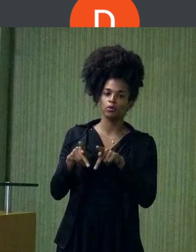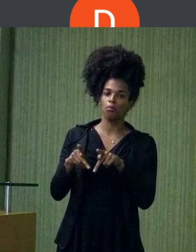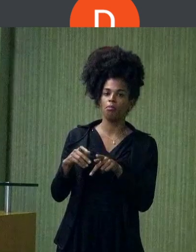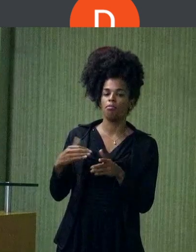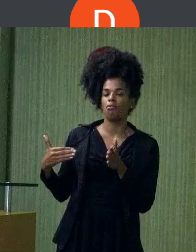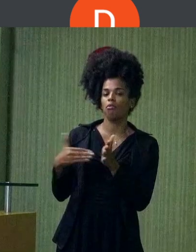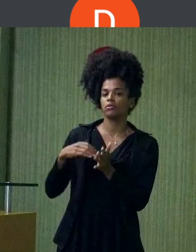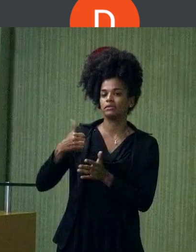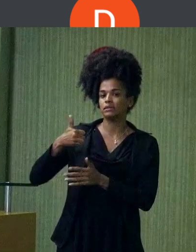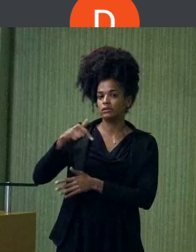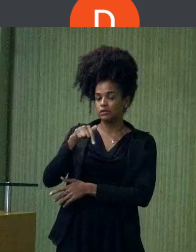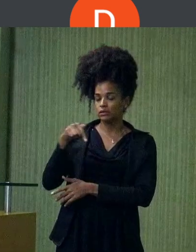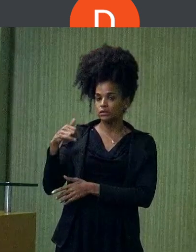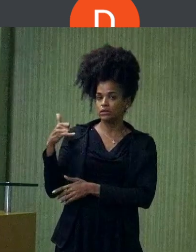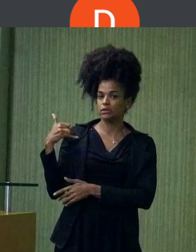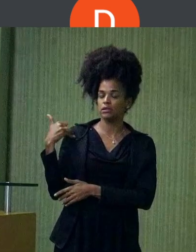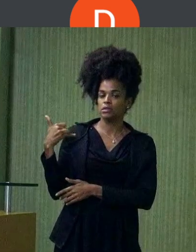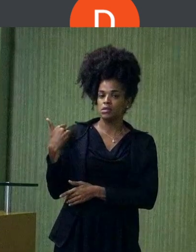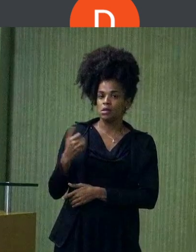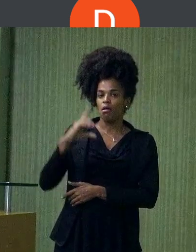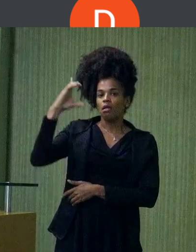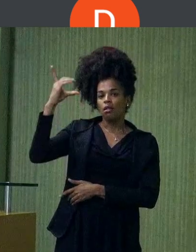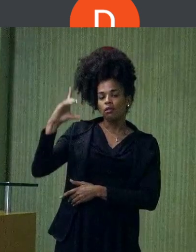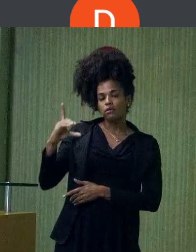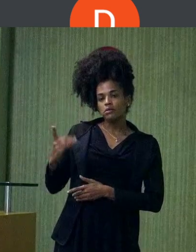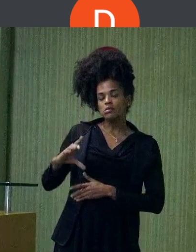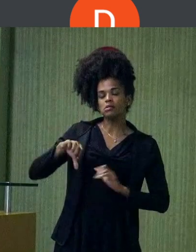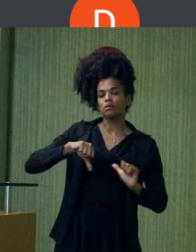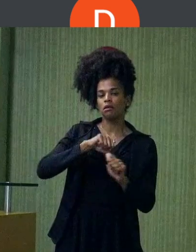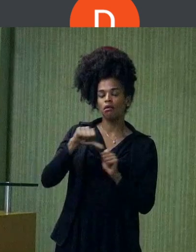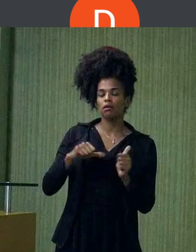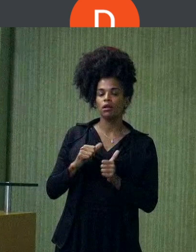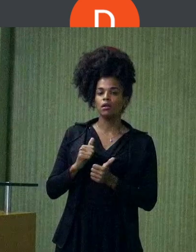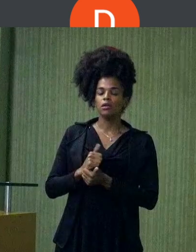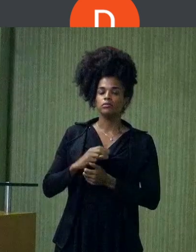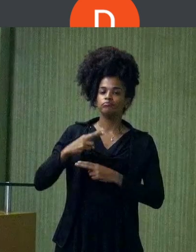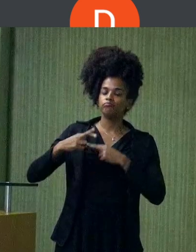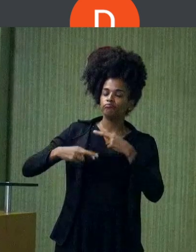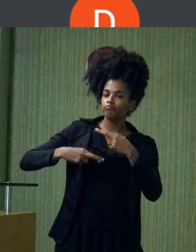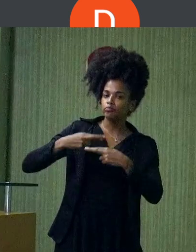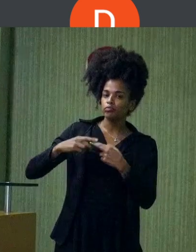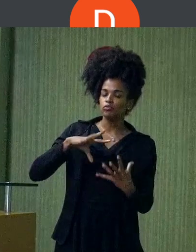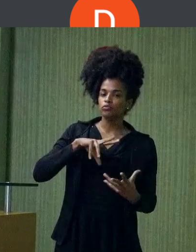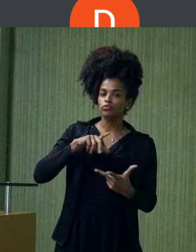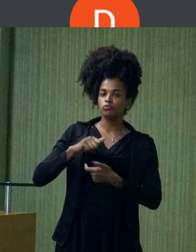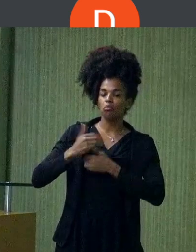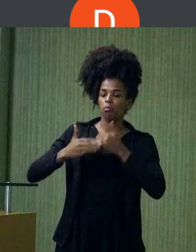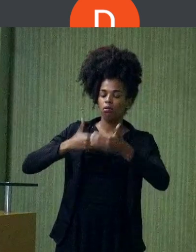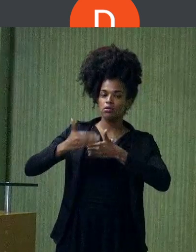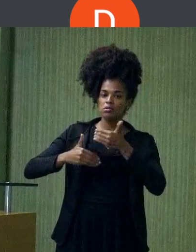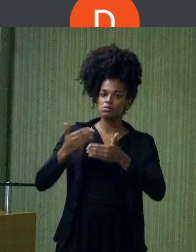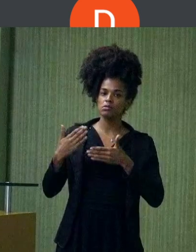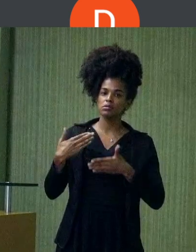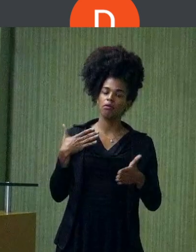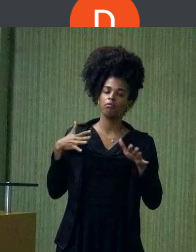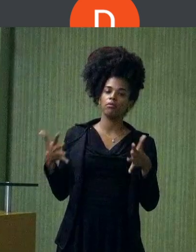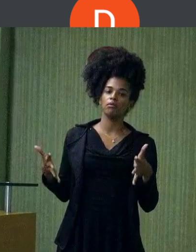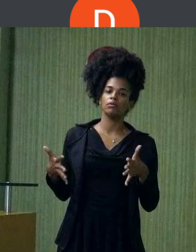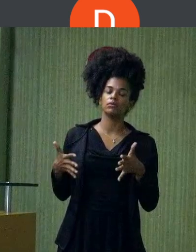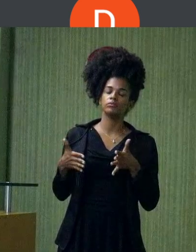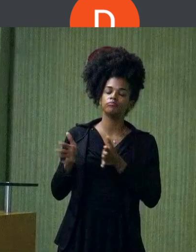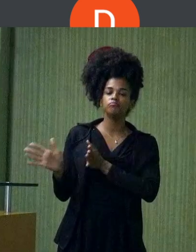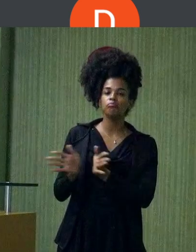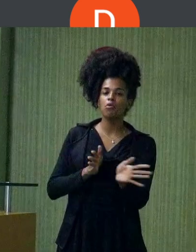eh com deficiência transtornos globais do desenvolvimento e altas habilidades ou superdotação o acesso e a permanência Educação